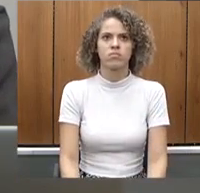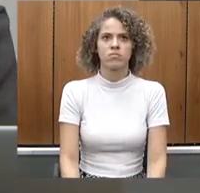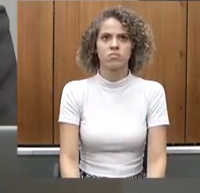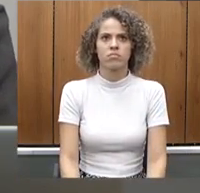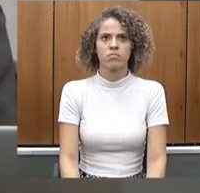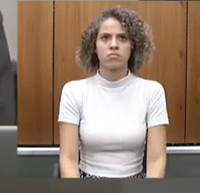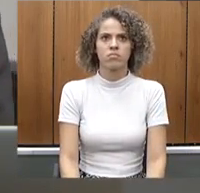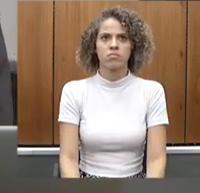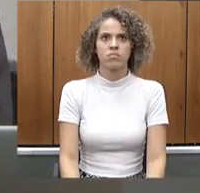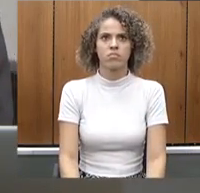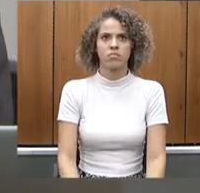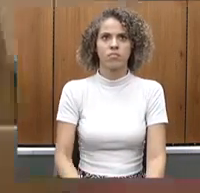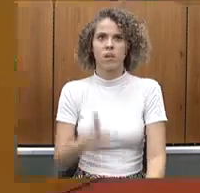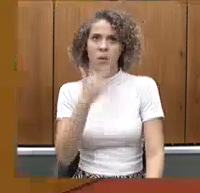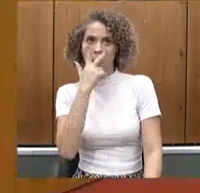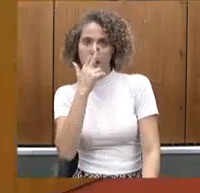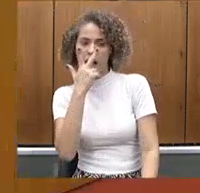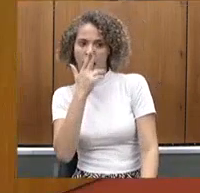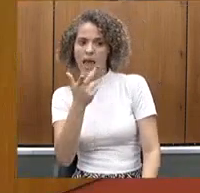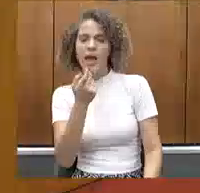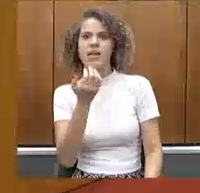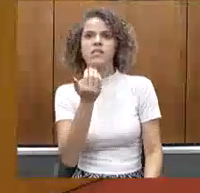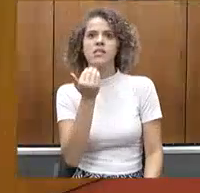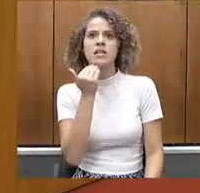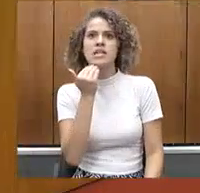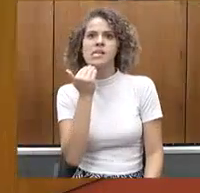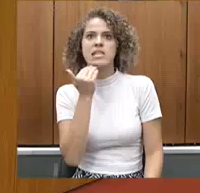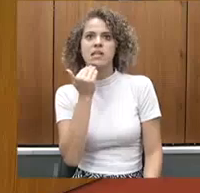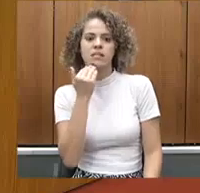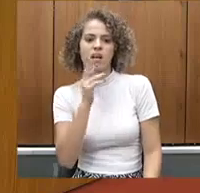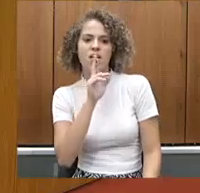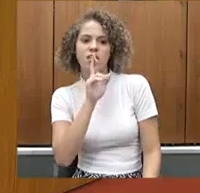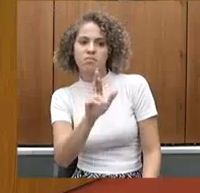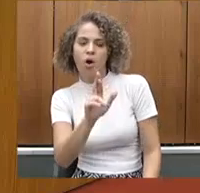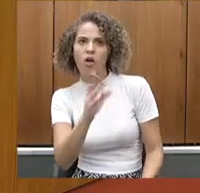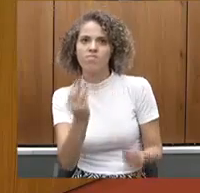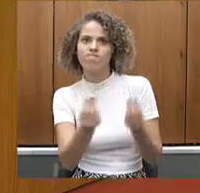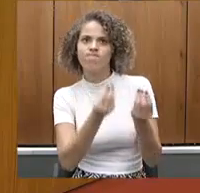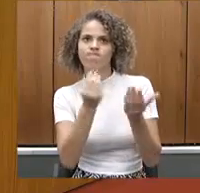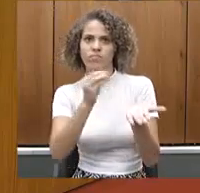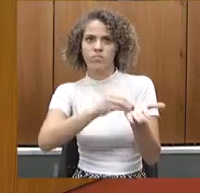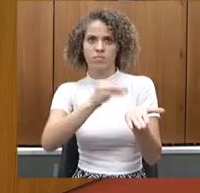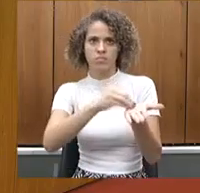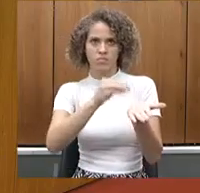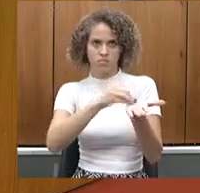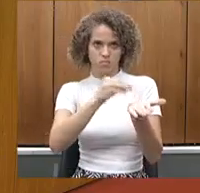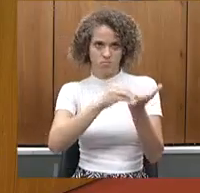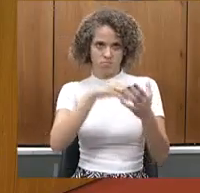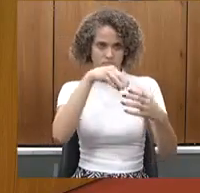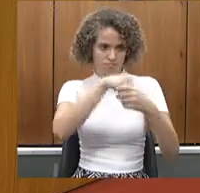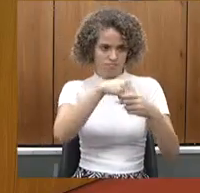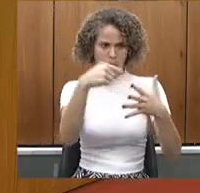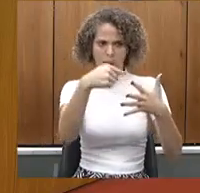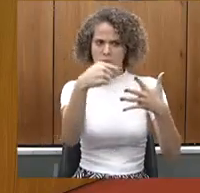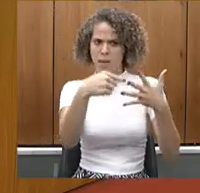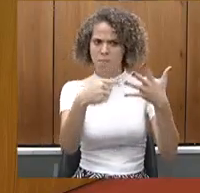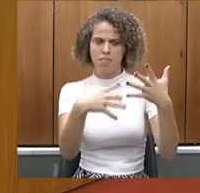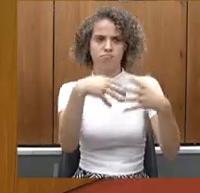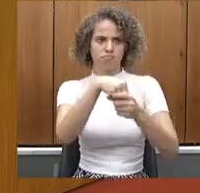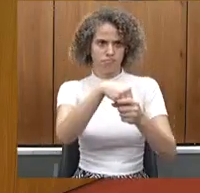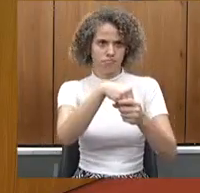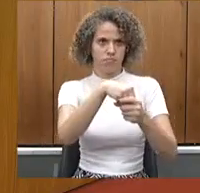a gente tá ficando calejado com esse tipo de resposta evasiva da Seplag da segov e da Fazenda